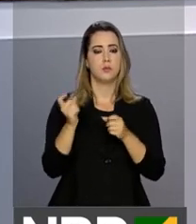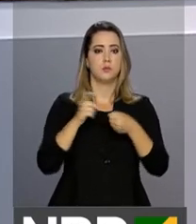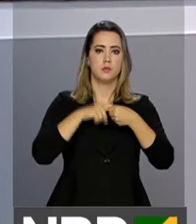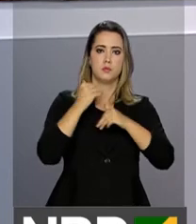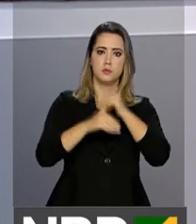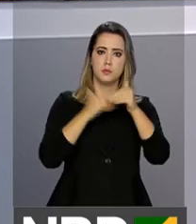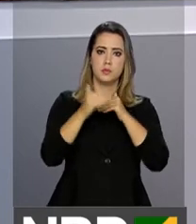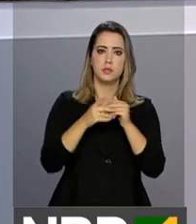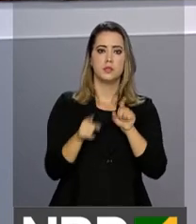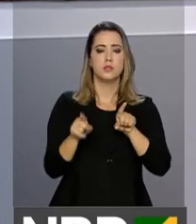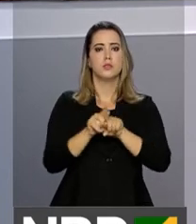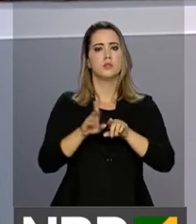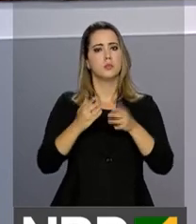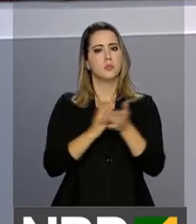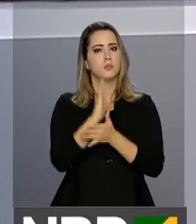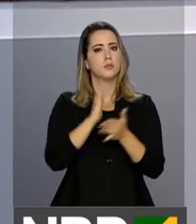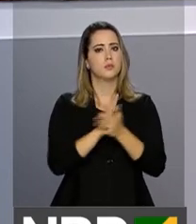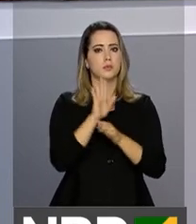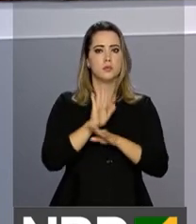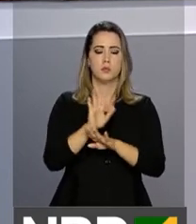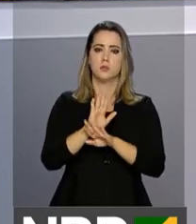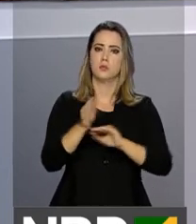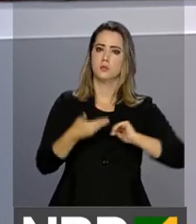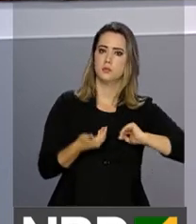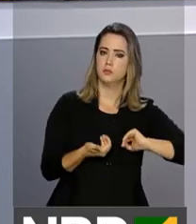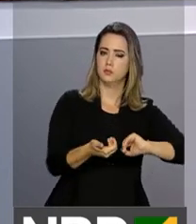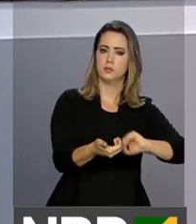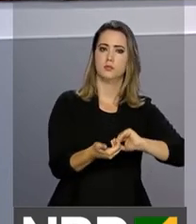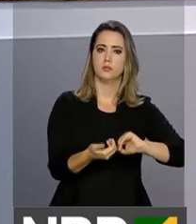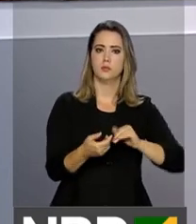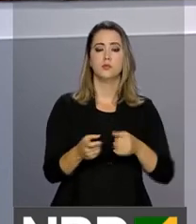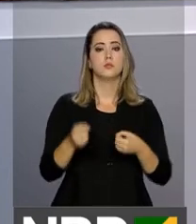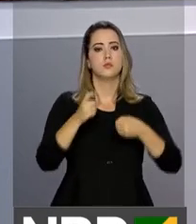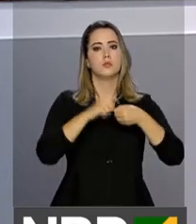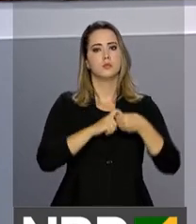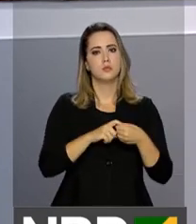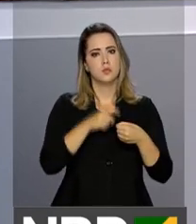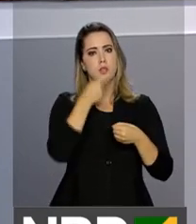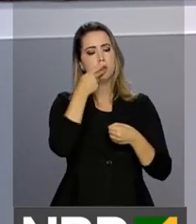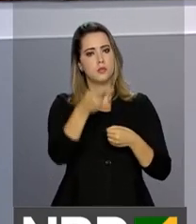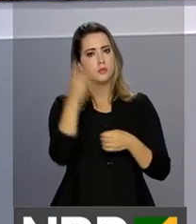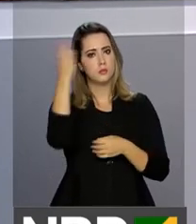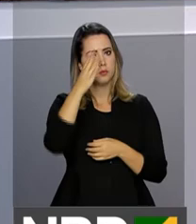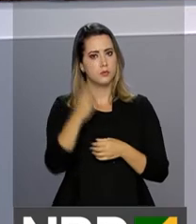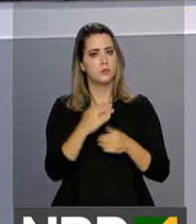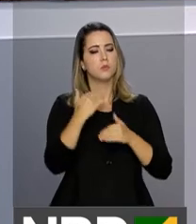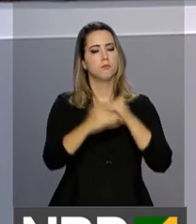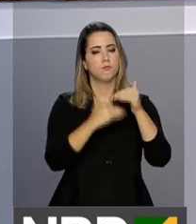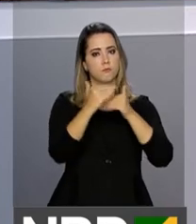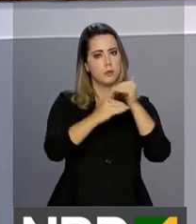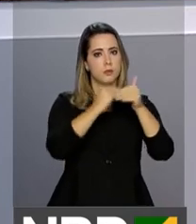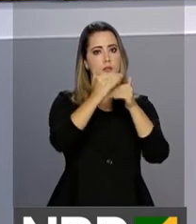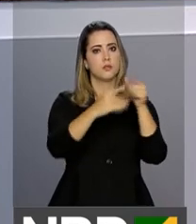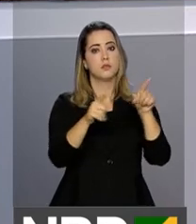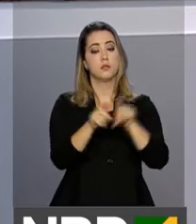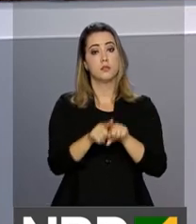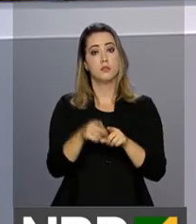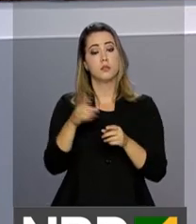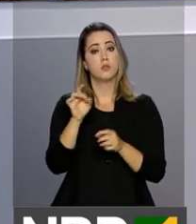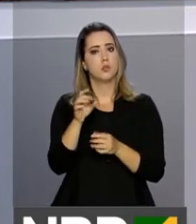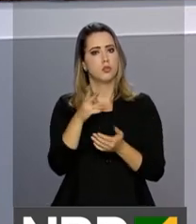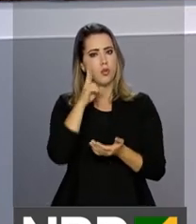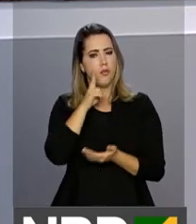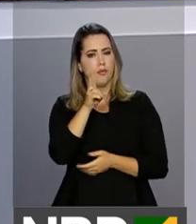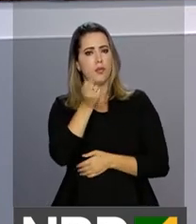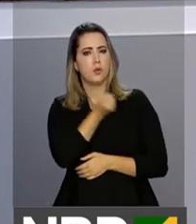para a retomada do crescimento que foram aprovadas com apoio do congresso nacional e voltou a dizer que o brasil voltou a crescer e que basta